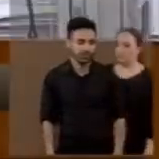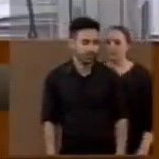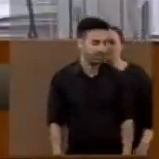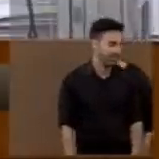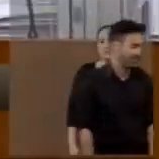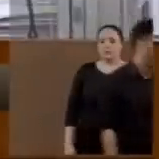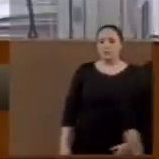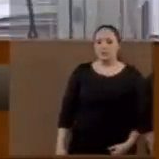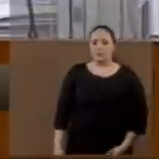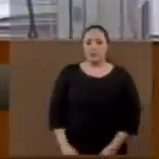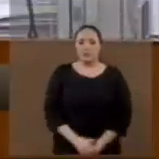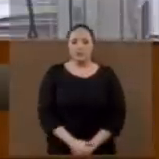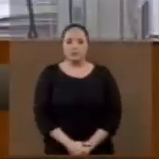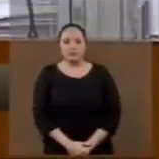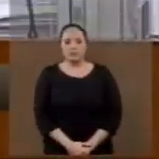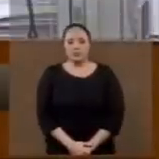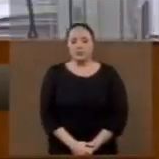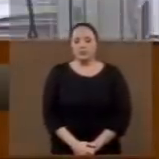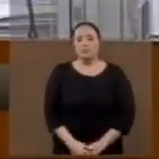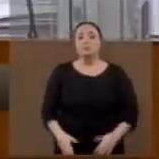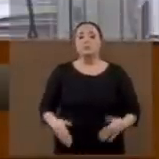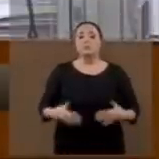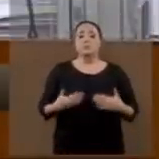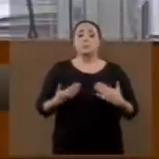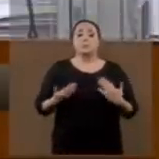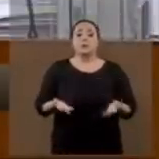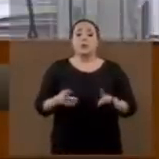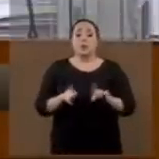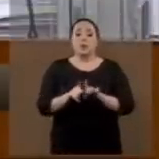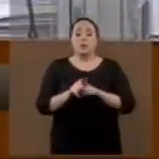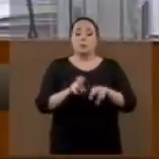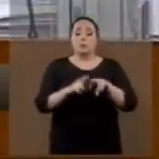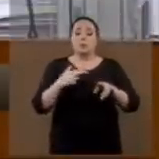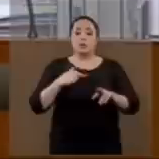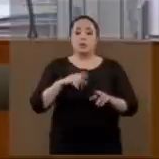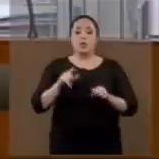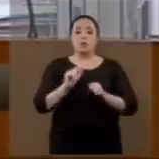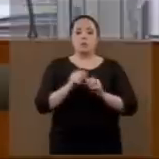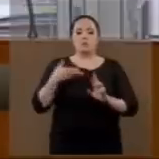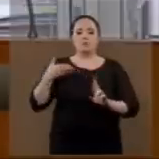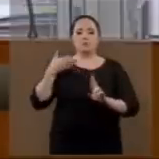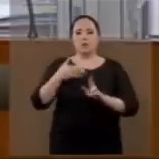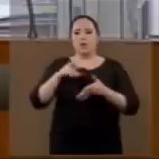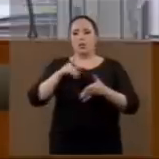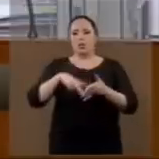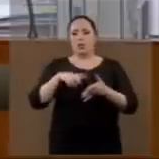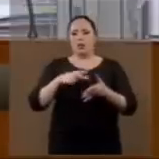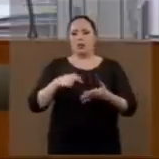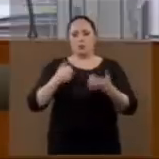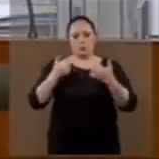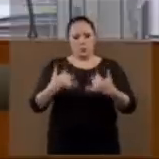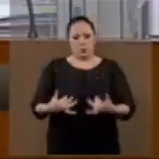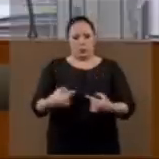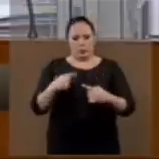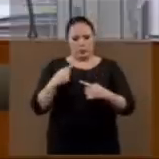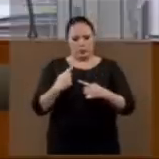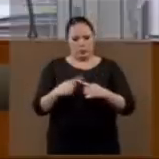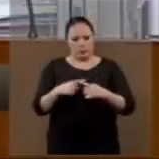claro, lá sim, atrás, sim, também não fiz referência a esta lei. Dei notícia dela, porque ela vem